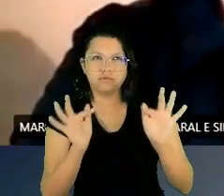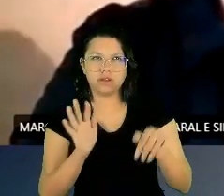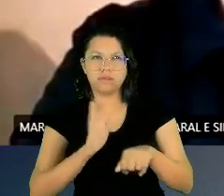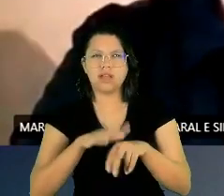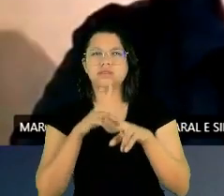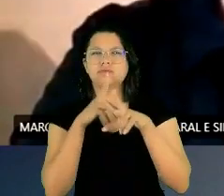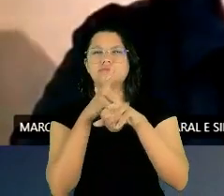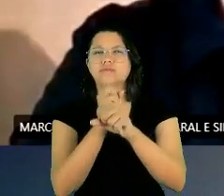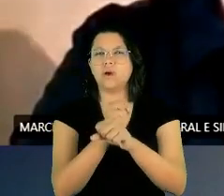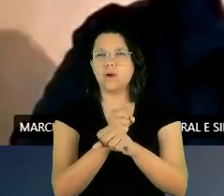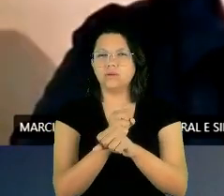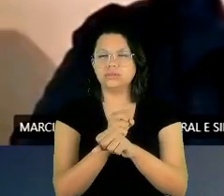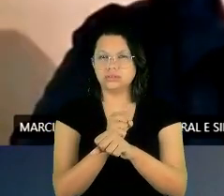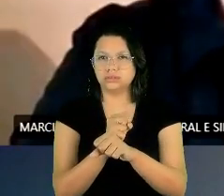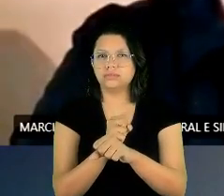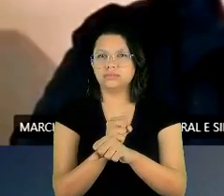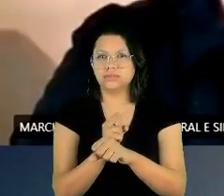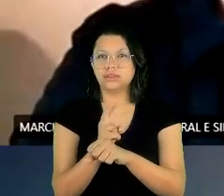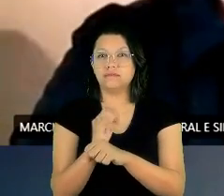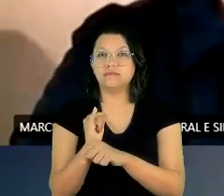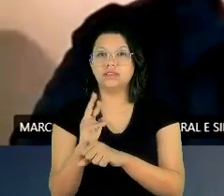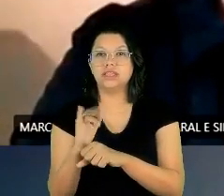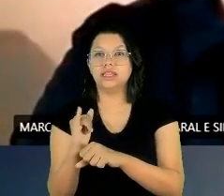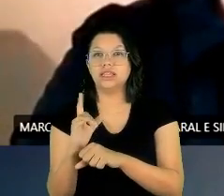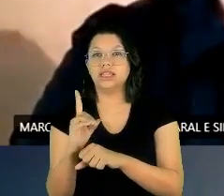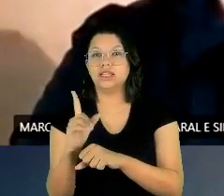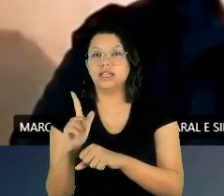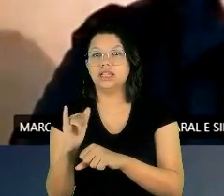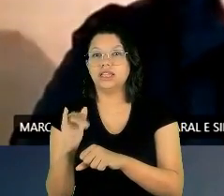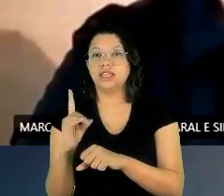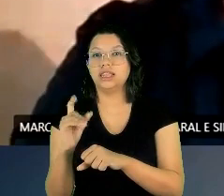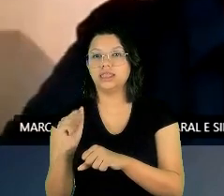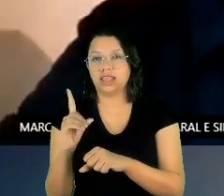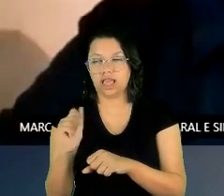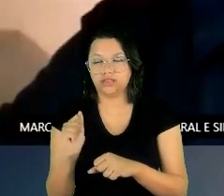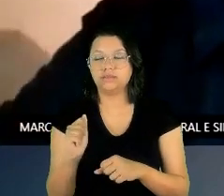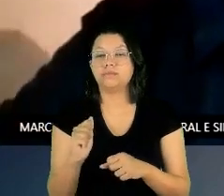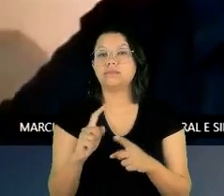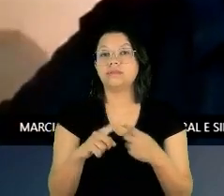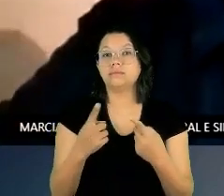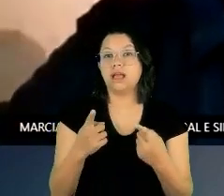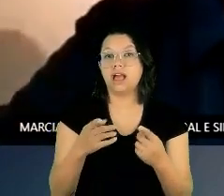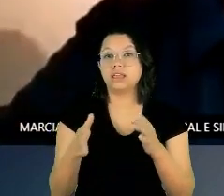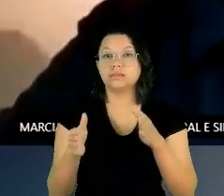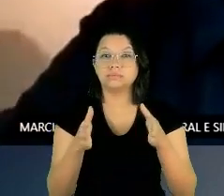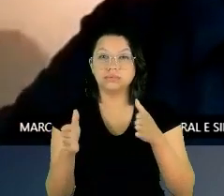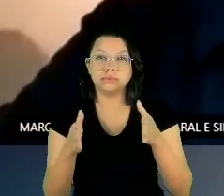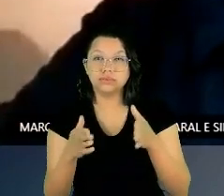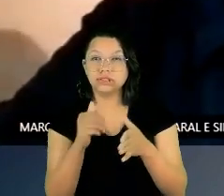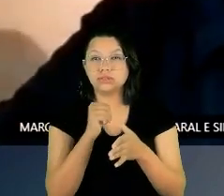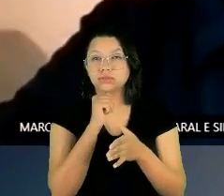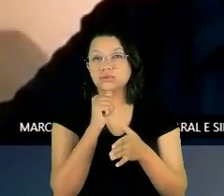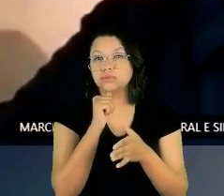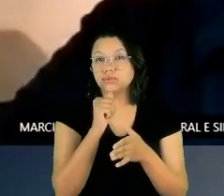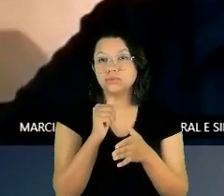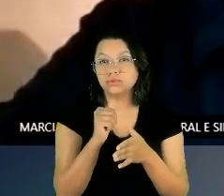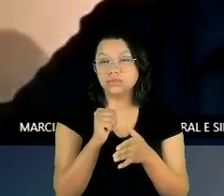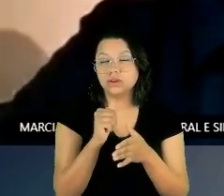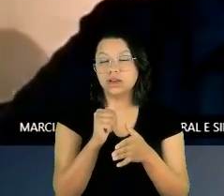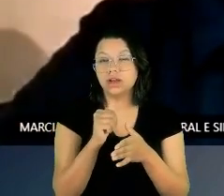e virilidade. E quando a mulher está no período menstrual, ela tem preferência por homens com faces